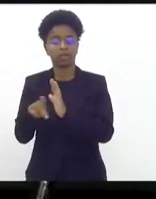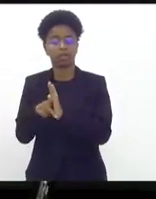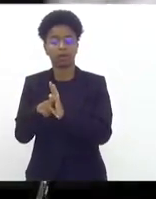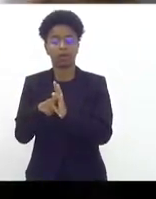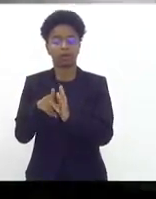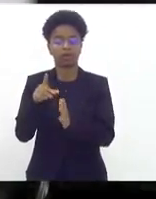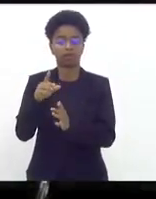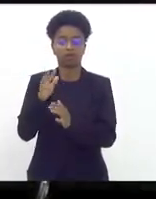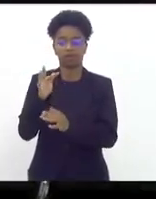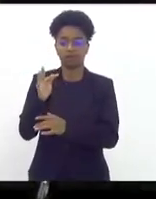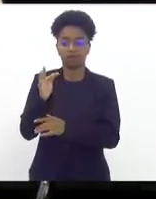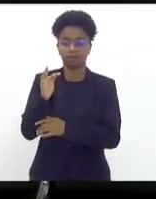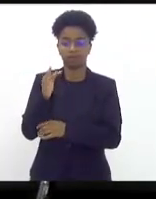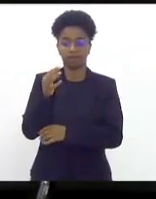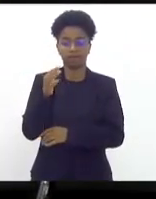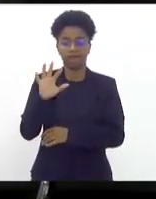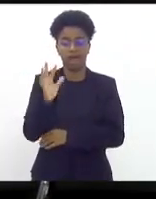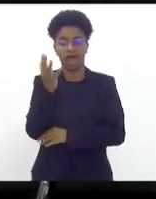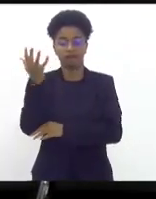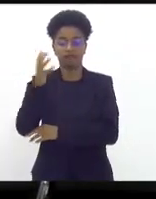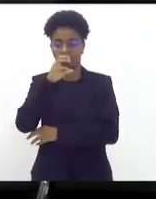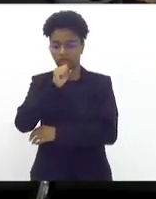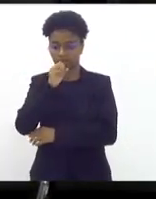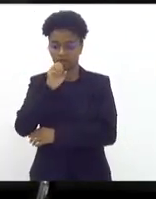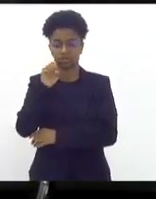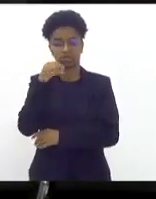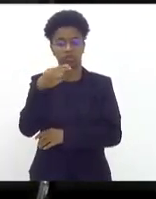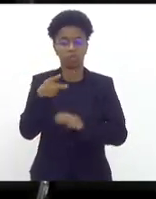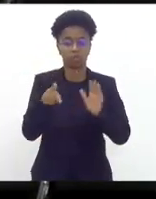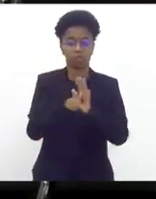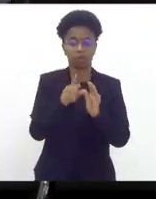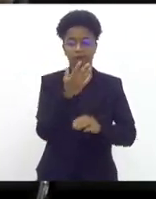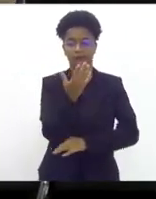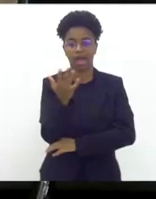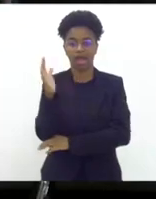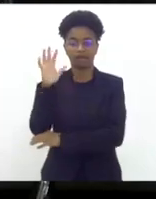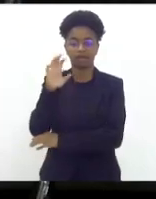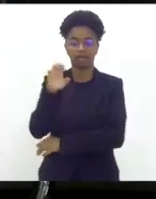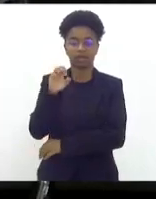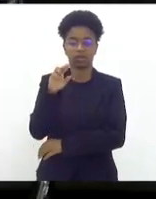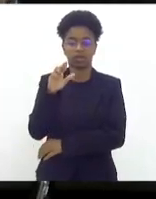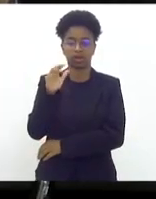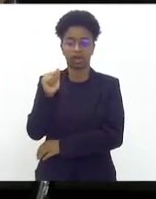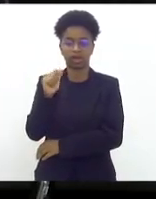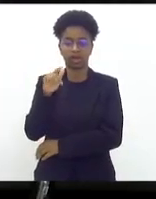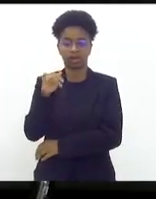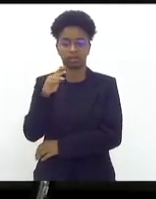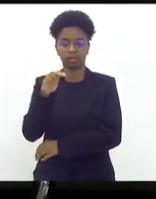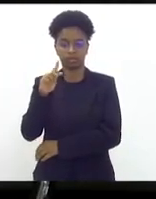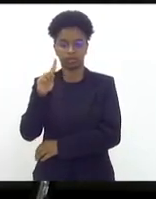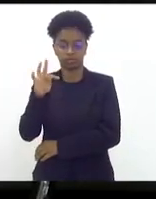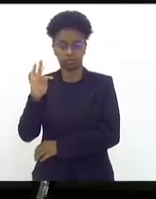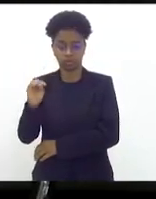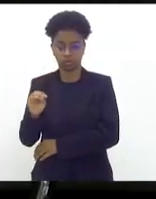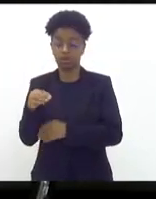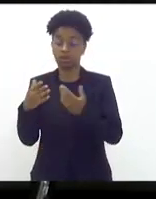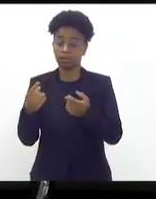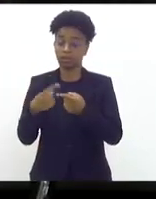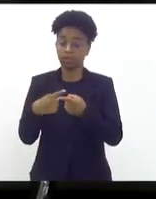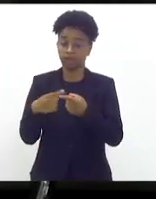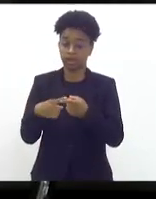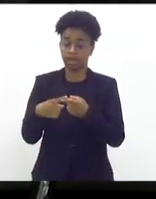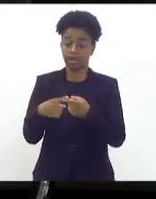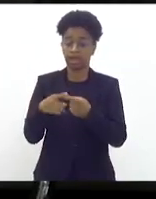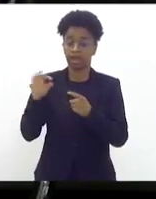laranjeiras, mel oriundo de eucaliptos. Né? Por quê? Aquela criação de abelha vai nas